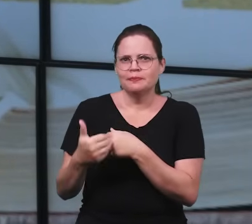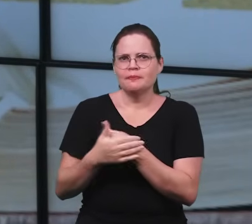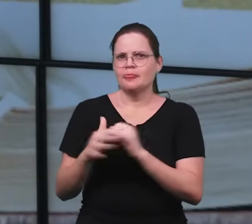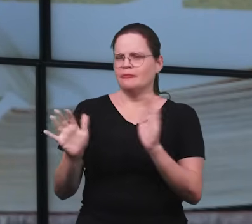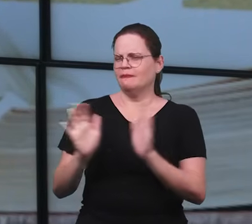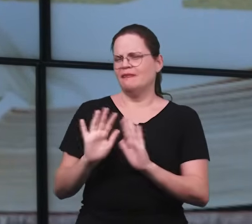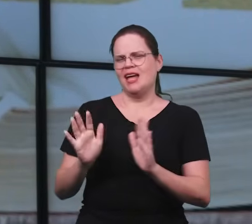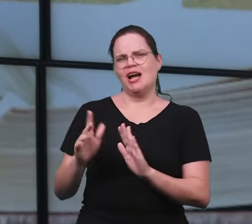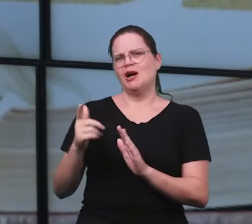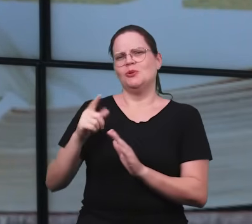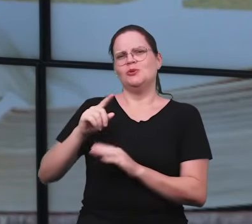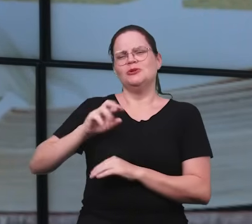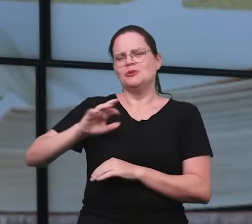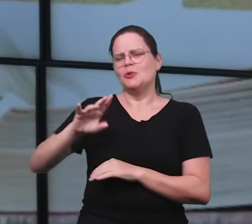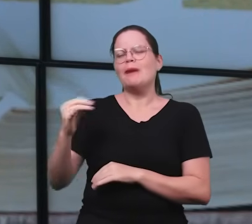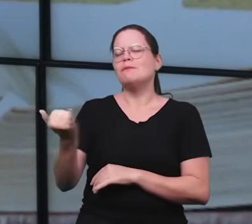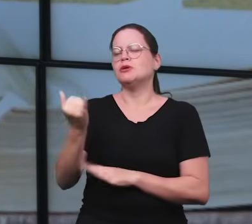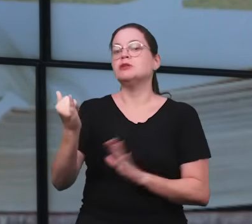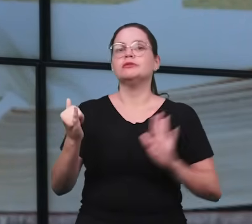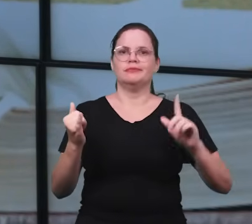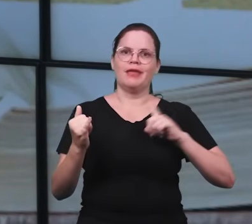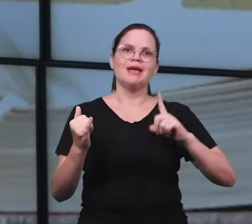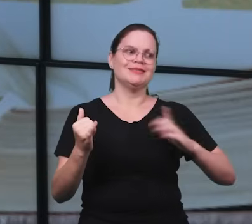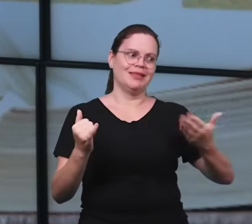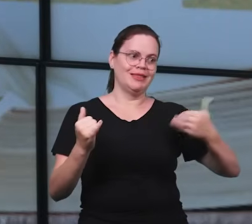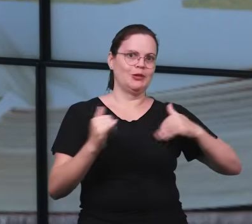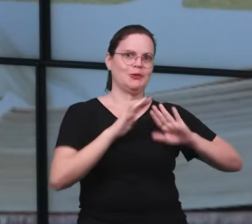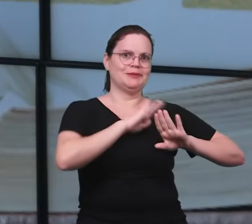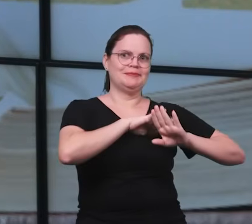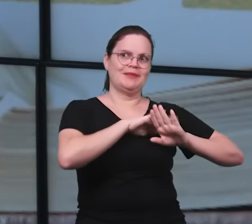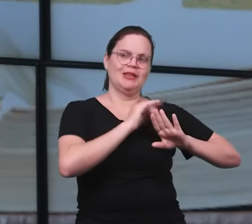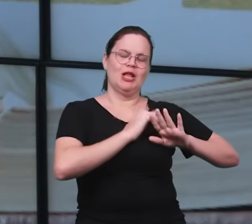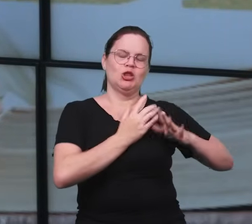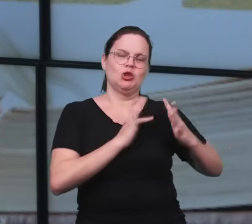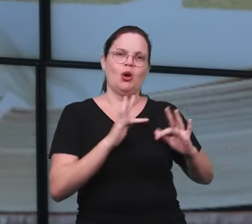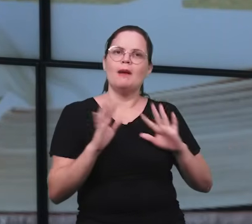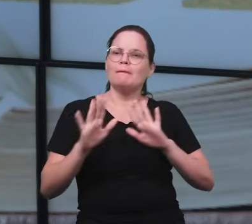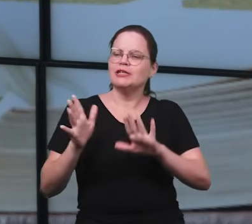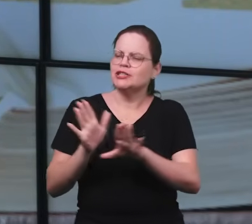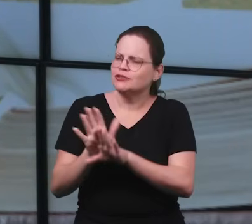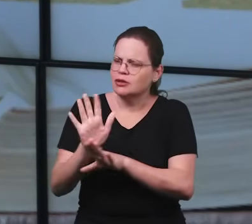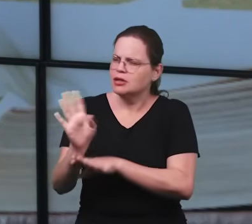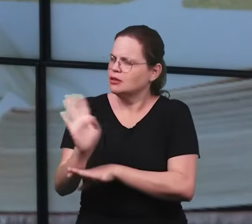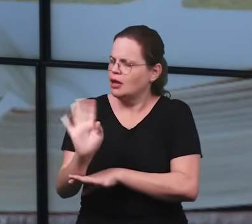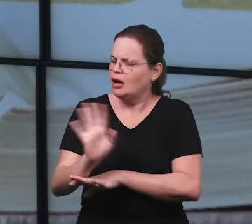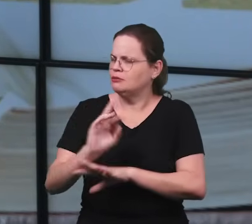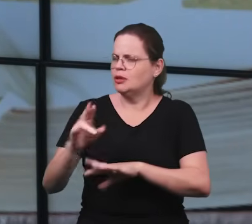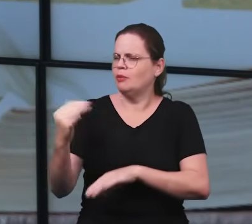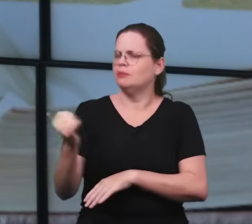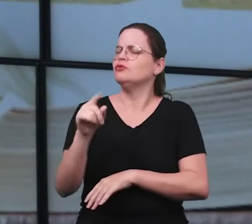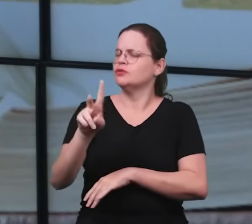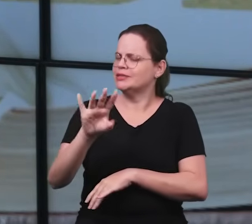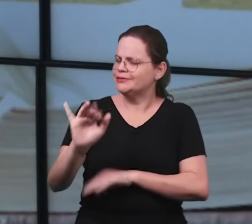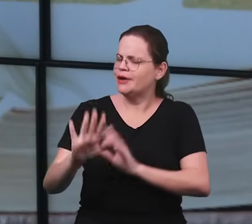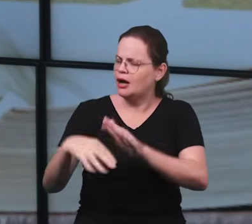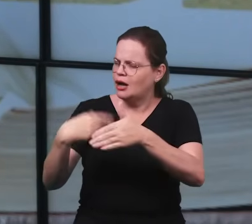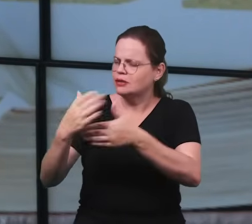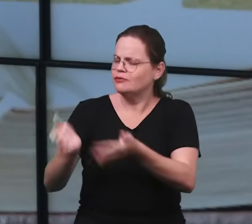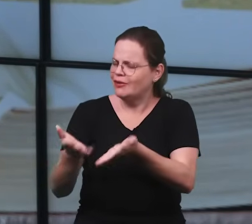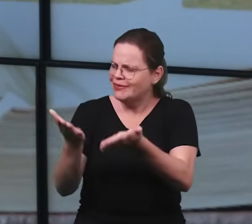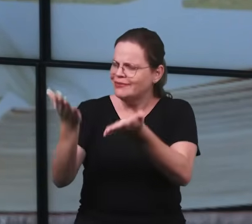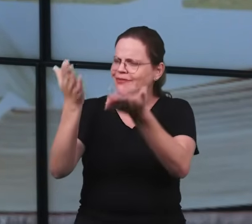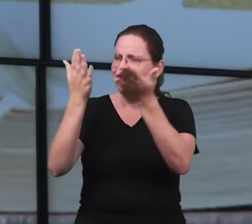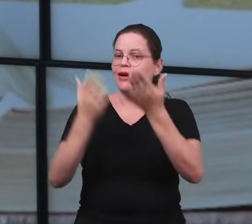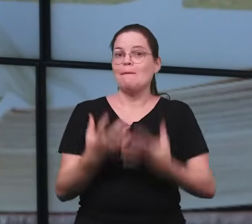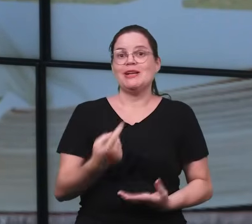importância? Tem, está doendo no nosso coração. Mas a gente fala, não, isso não é relevante. Você vai prosseguir, o Senhor